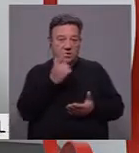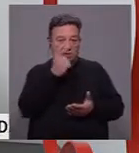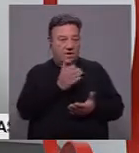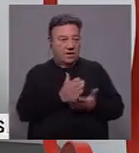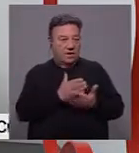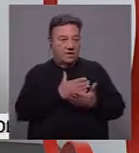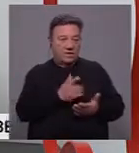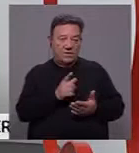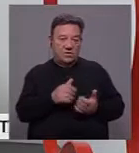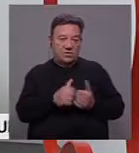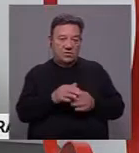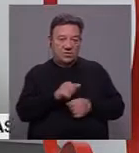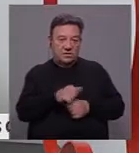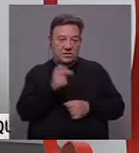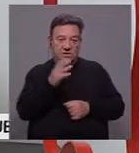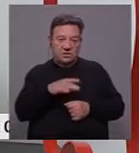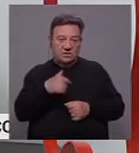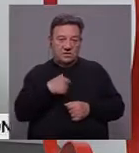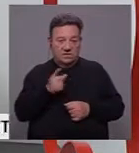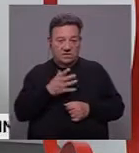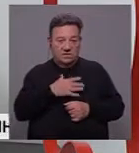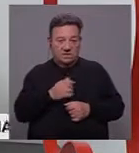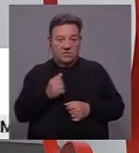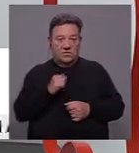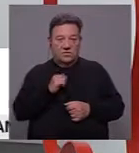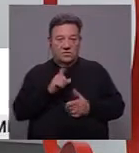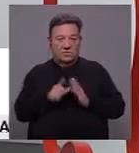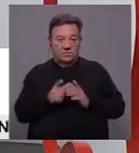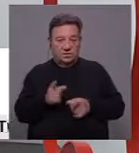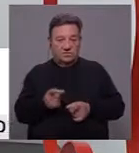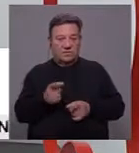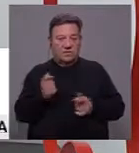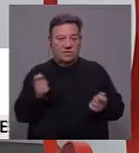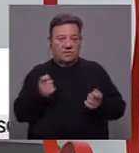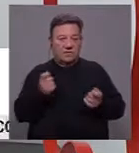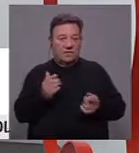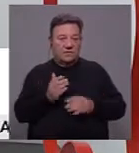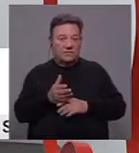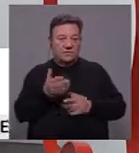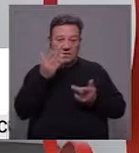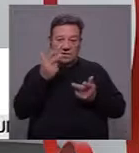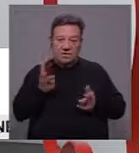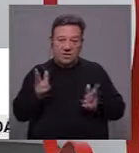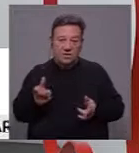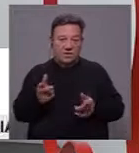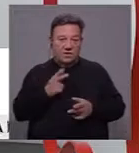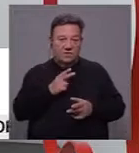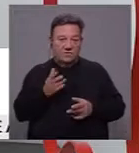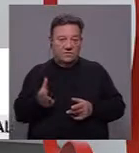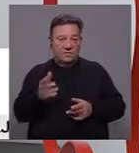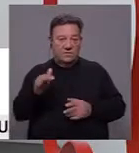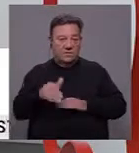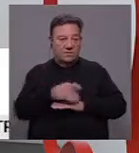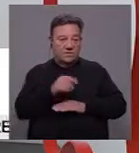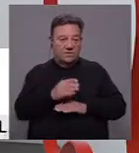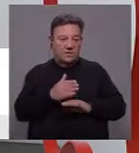a toda a cidade e à região. É isso mesmo que nós queremos com os nossos projetos, é promover o acesso democrático à universidade, que passa também